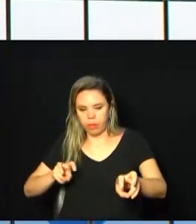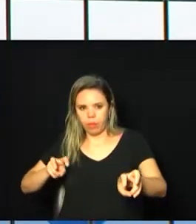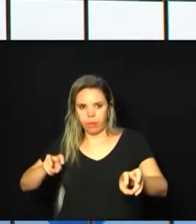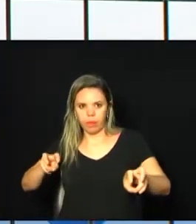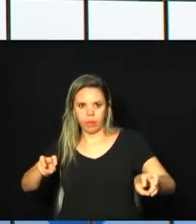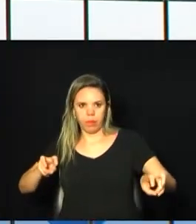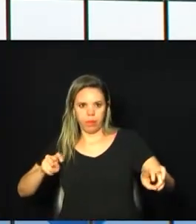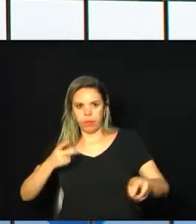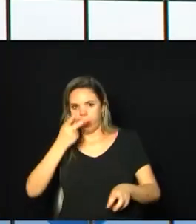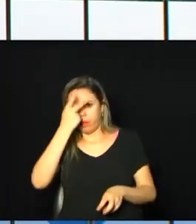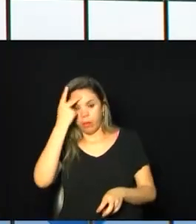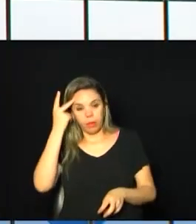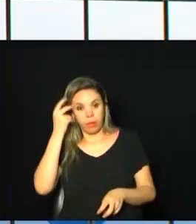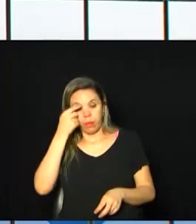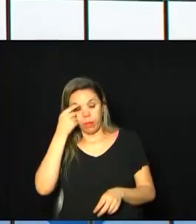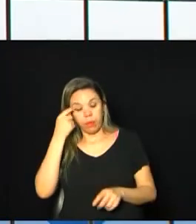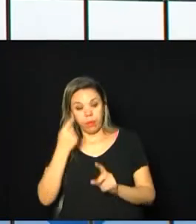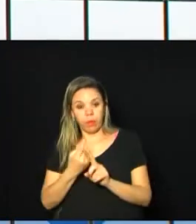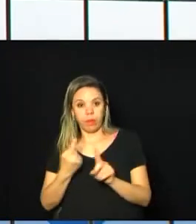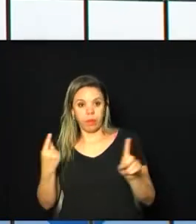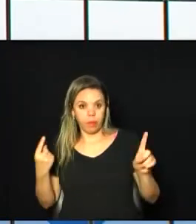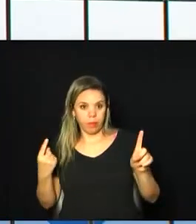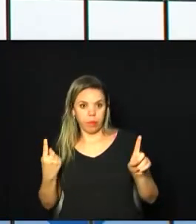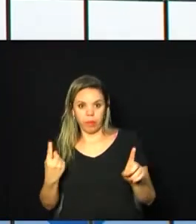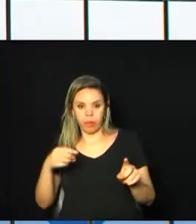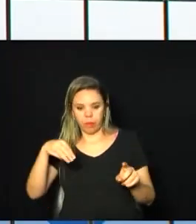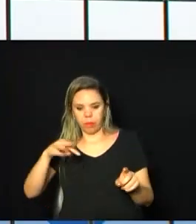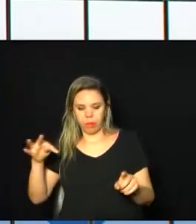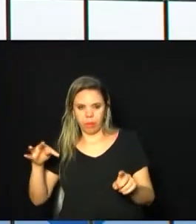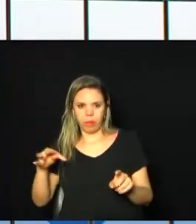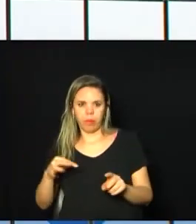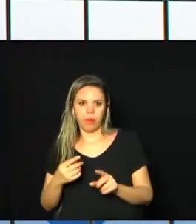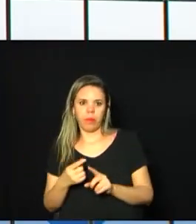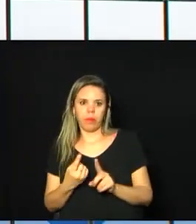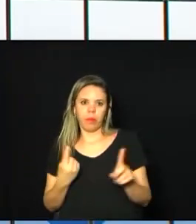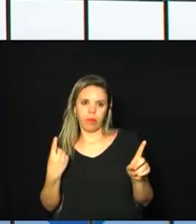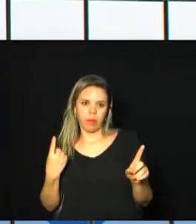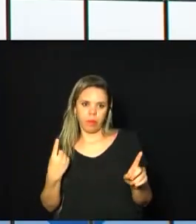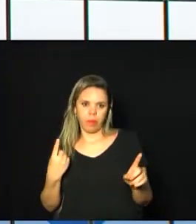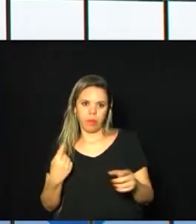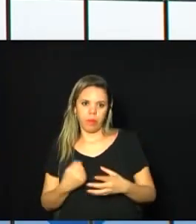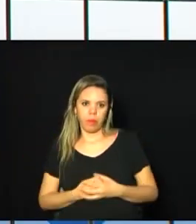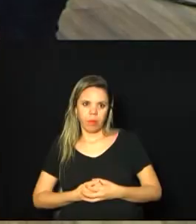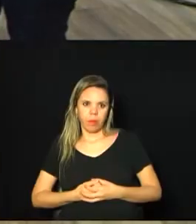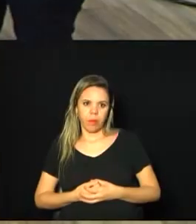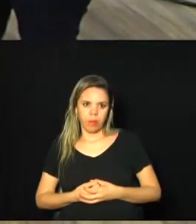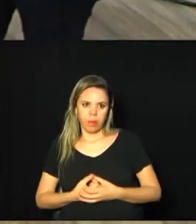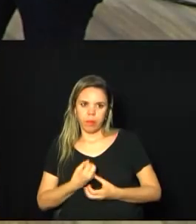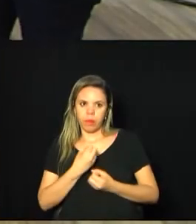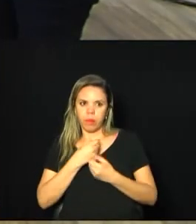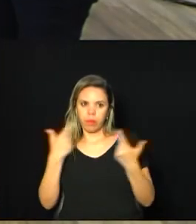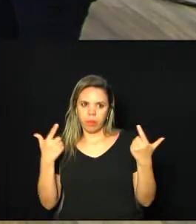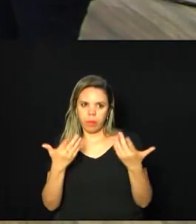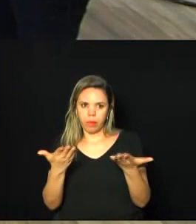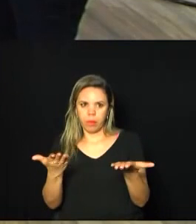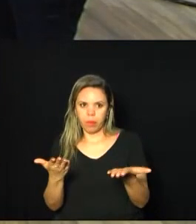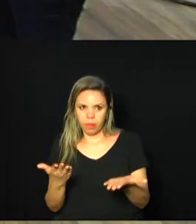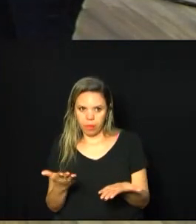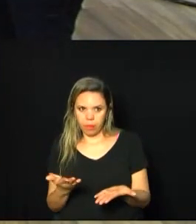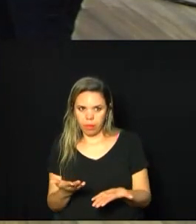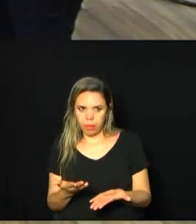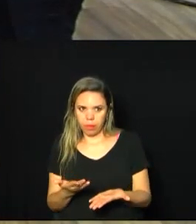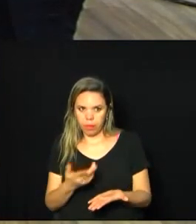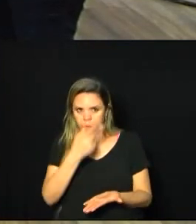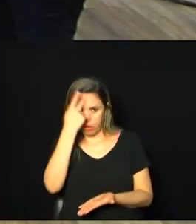para que permaneça o distanciamento de 1 metro entre um candidato e outro. E boa sorte desde já